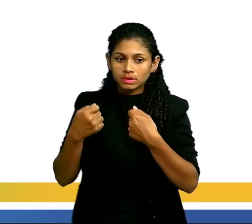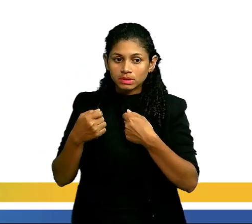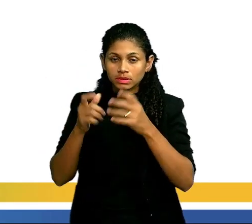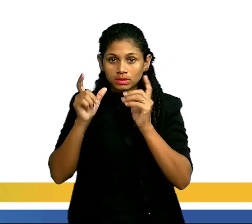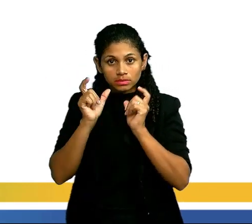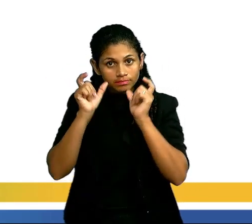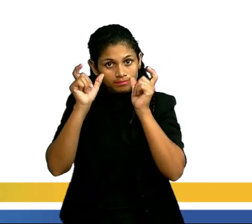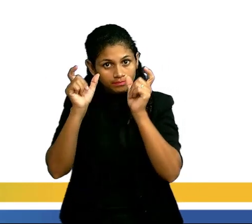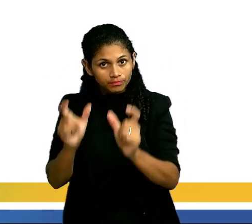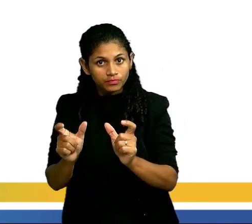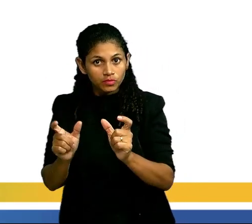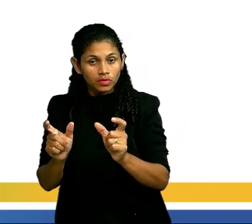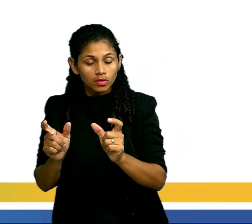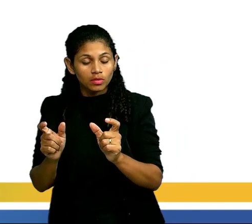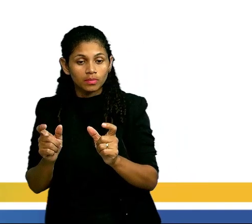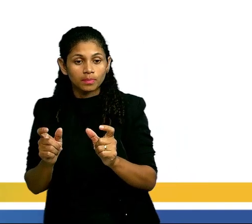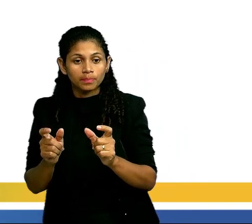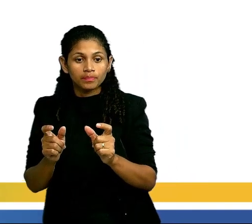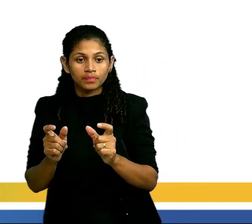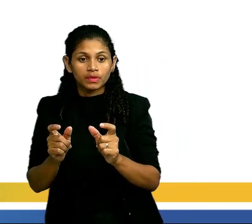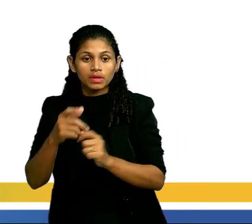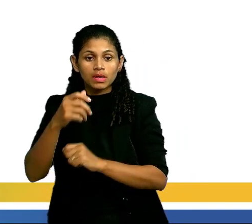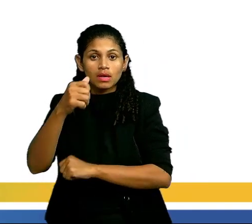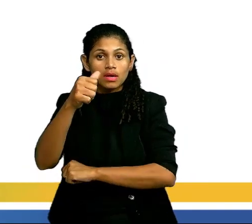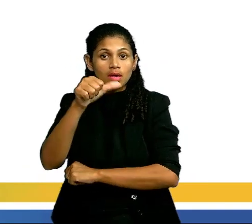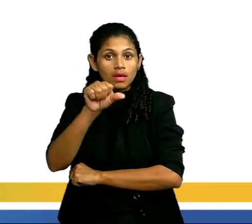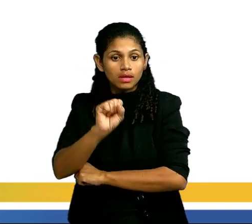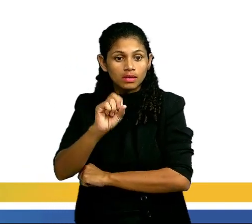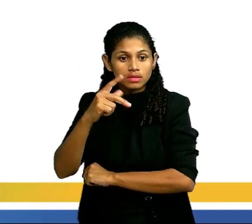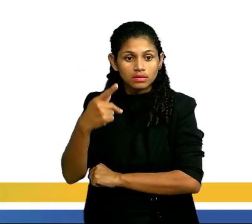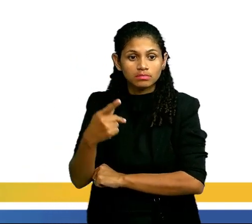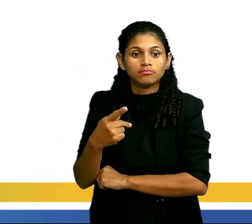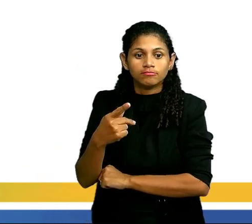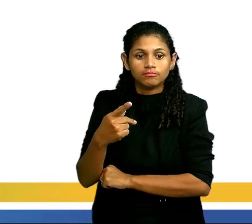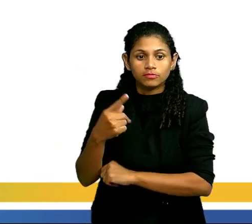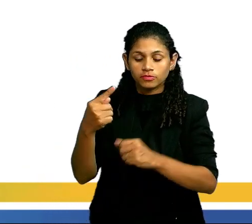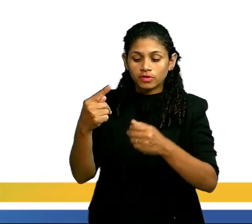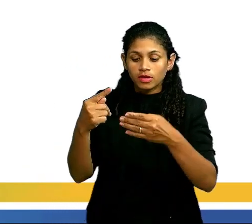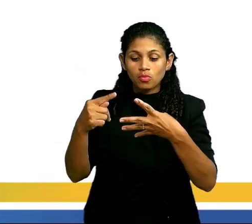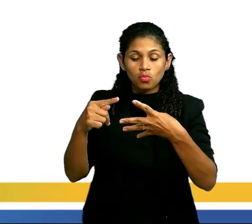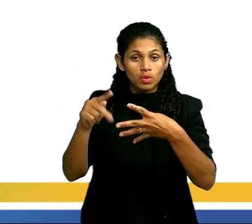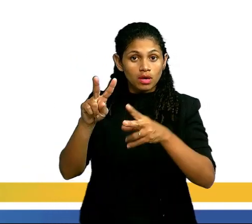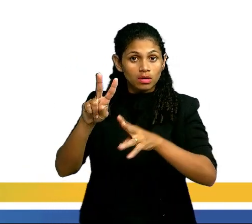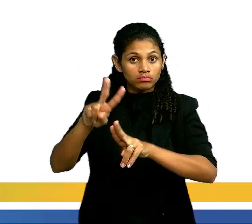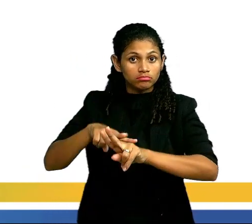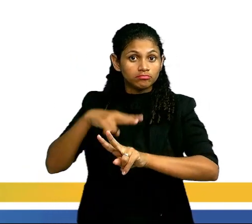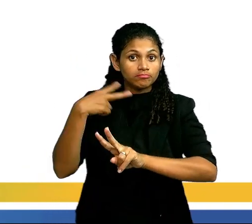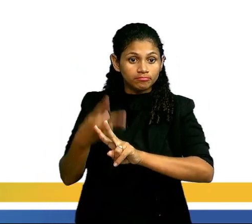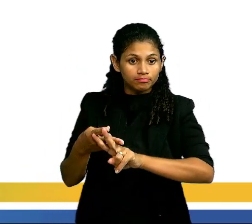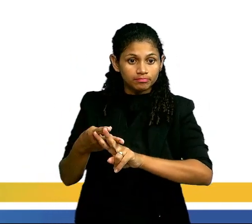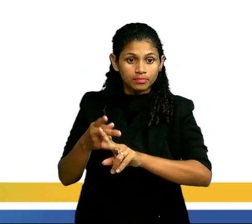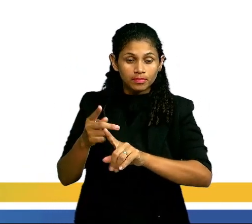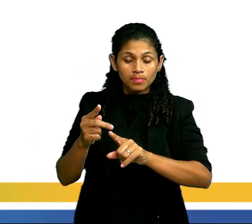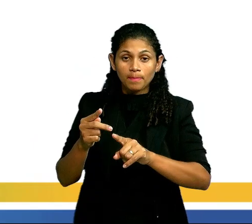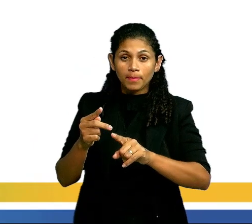ele é um carbono sp, é porque ele faz uma tripla e para completar as 4 ligações, só precisa de mais um. O mais